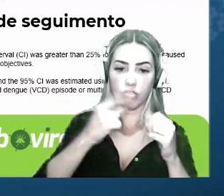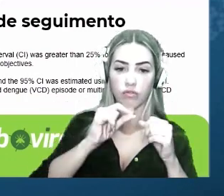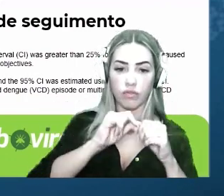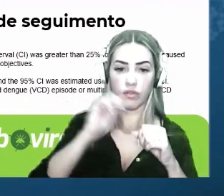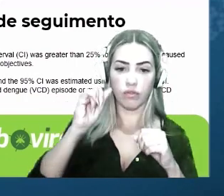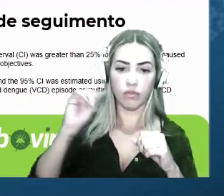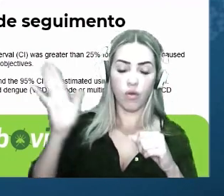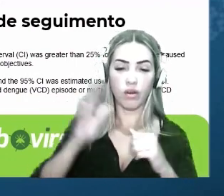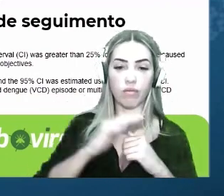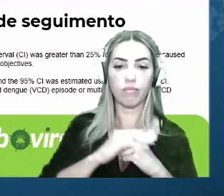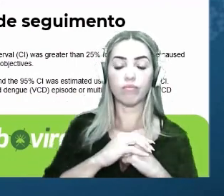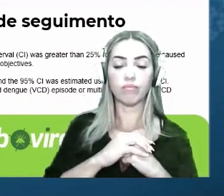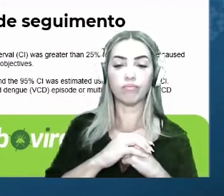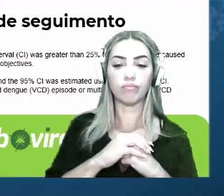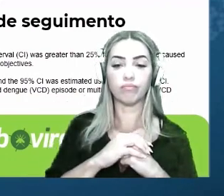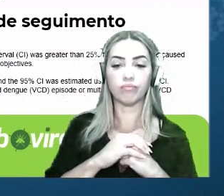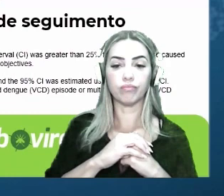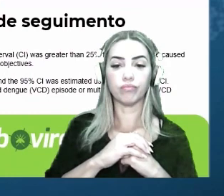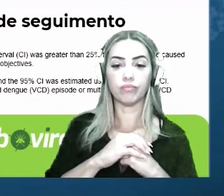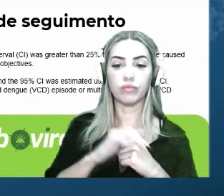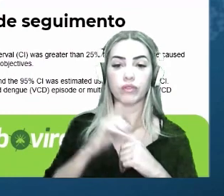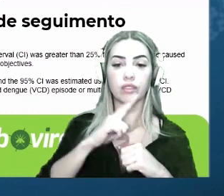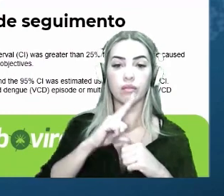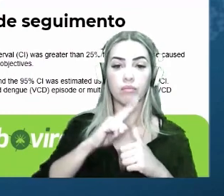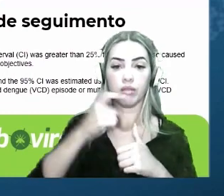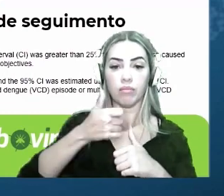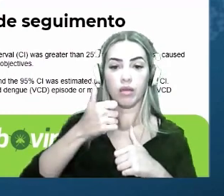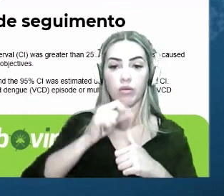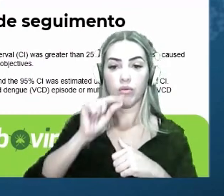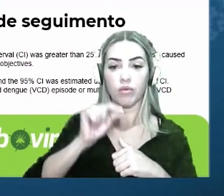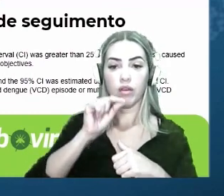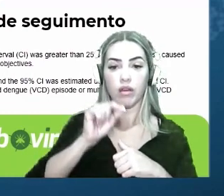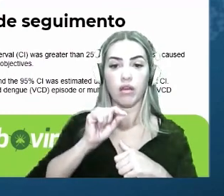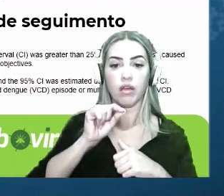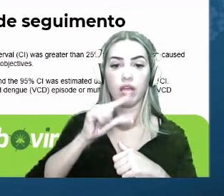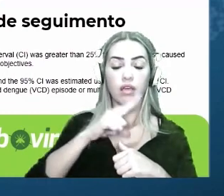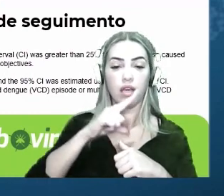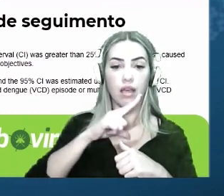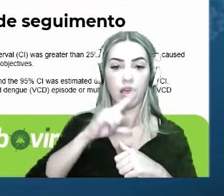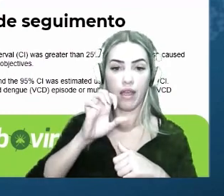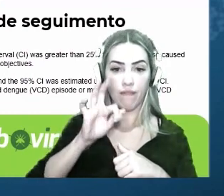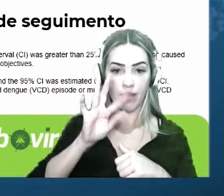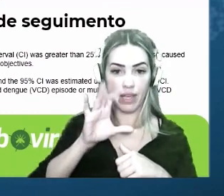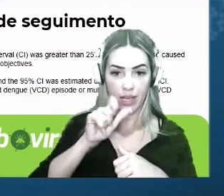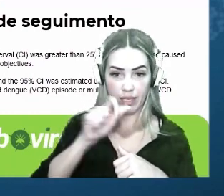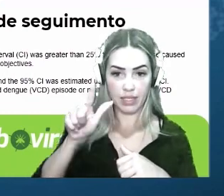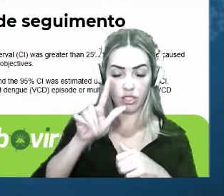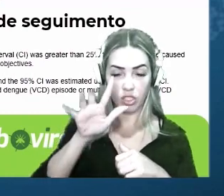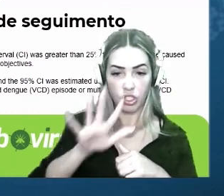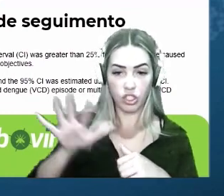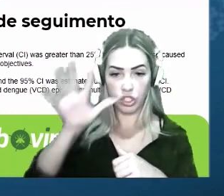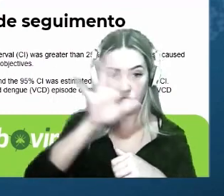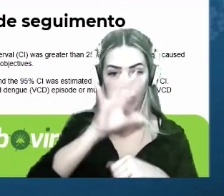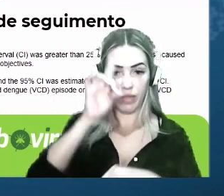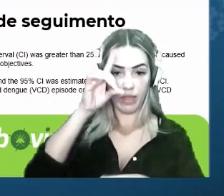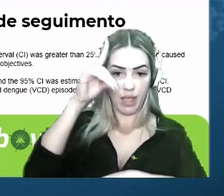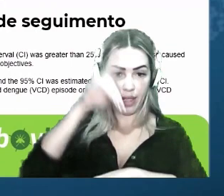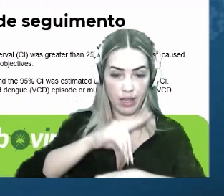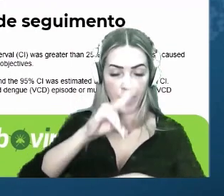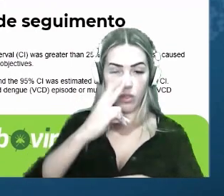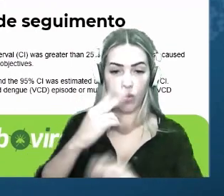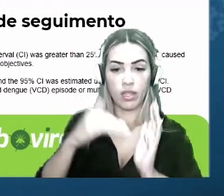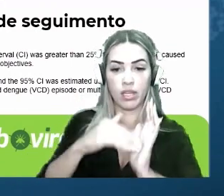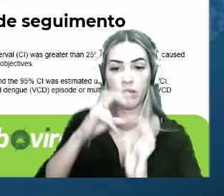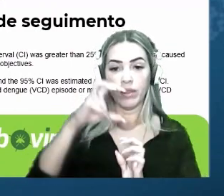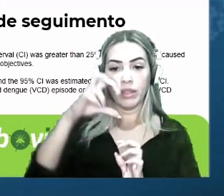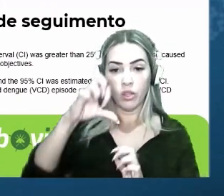Então, desfecho primário, eficácia geral para dengue sintomática na população exposta de 2 a 59 anos, a